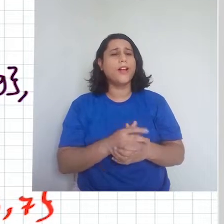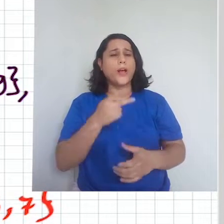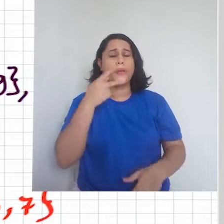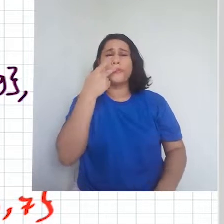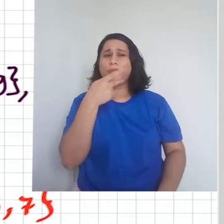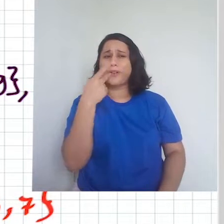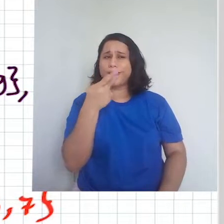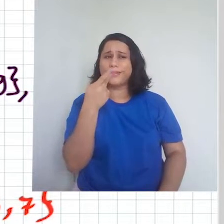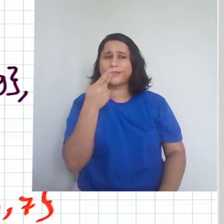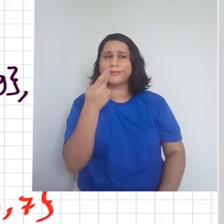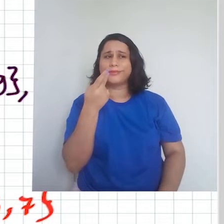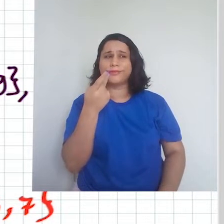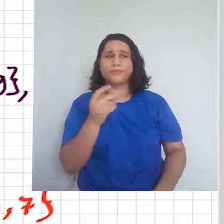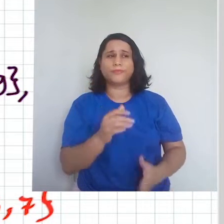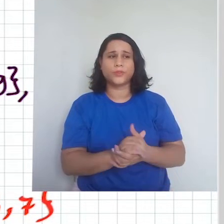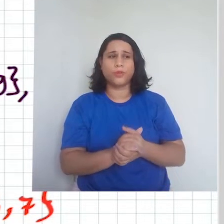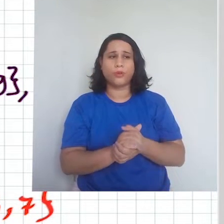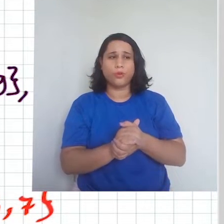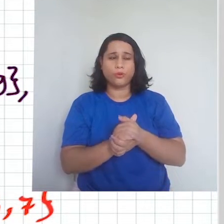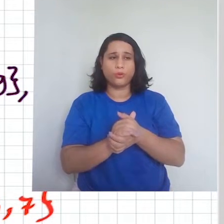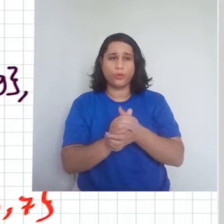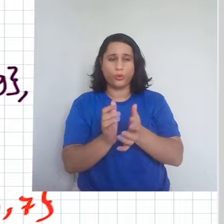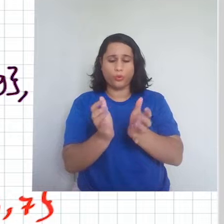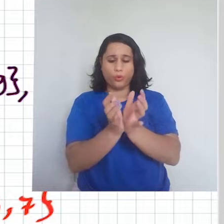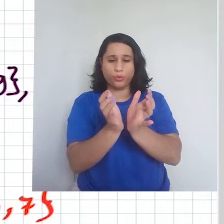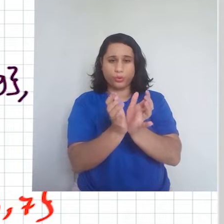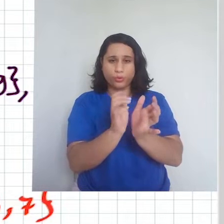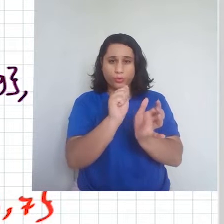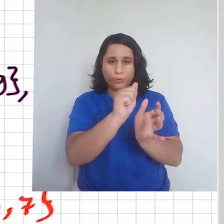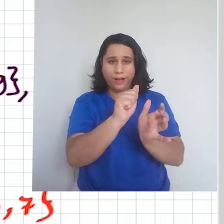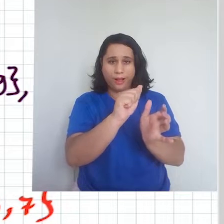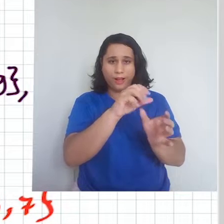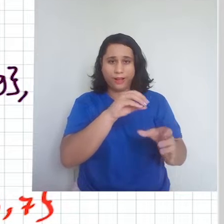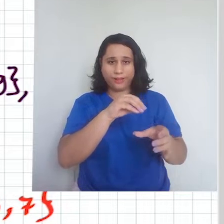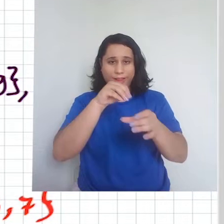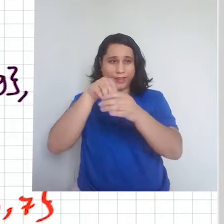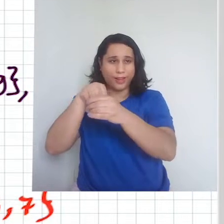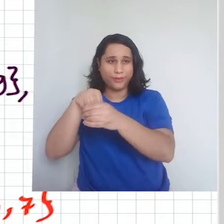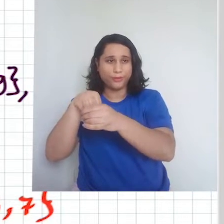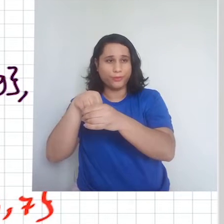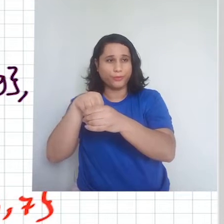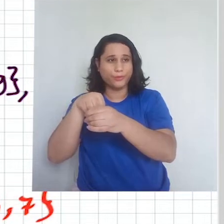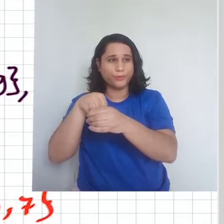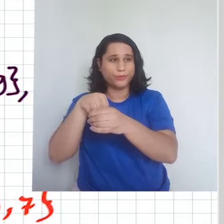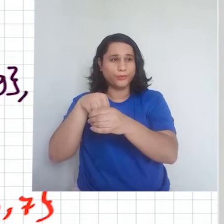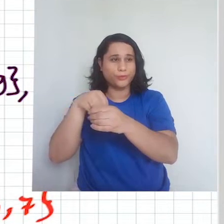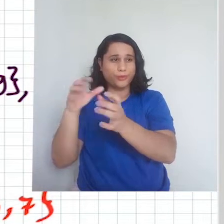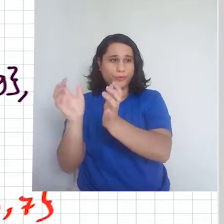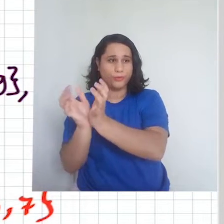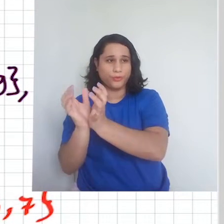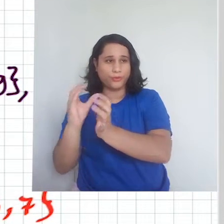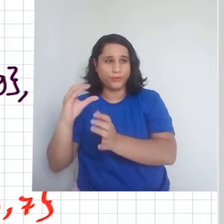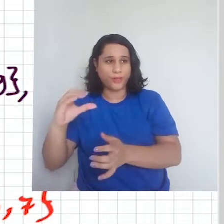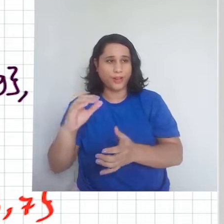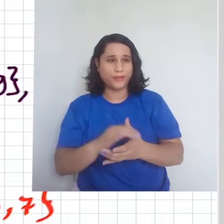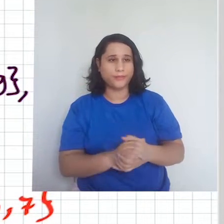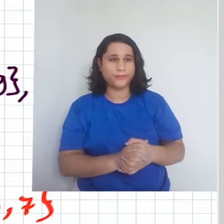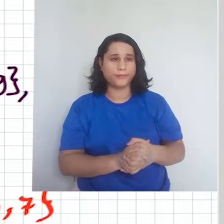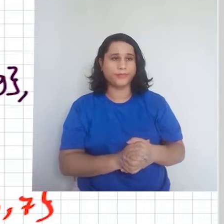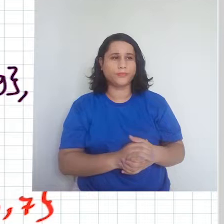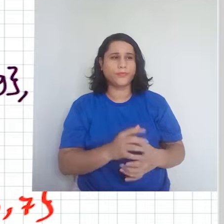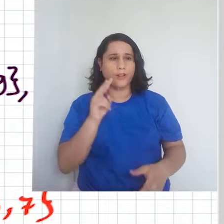que o conjunto A não está dentro de C. Eu vou eliminar todos os elementos de A, tá bom? Quem são os elementos de